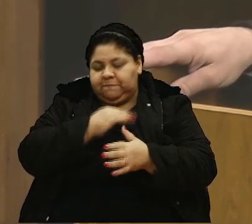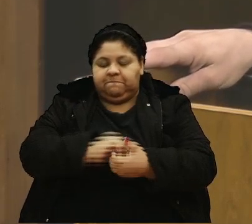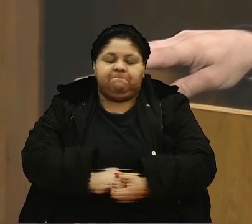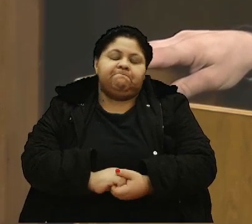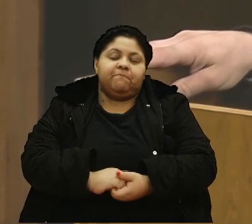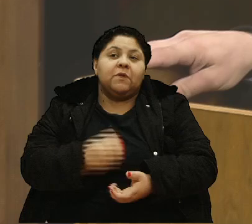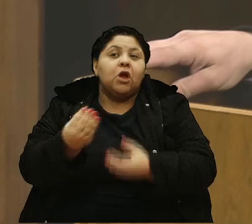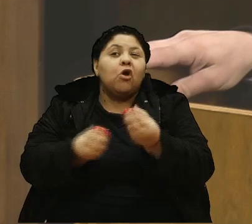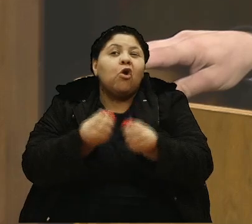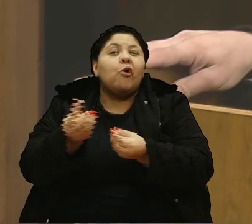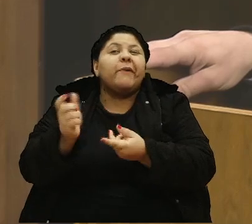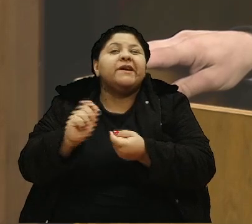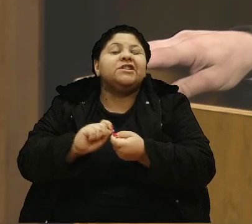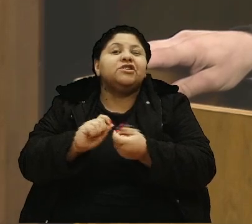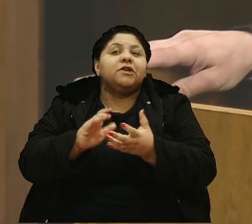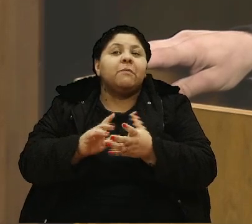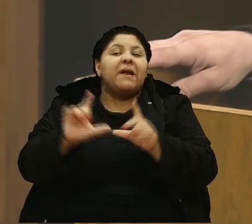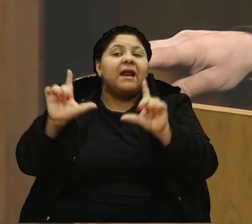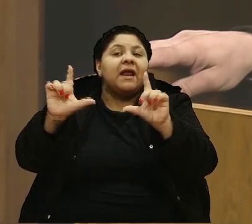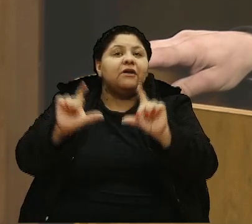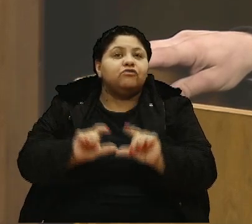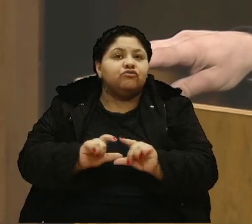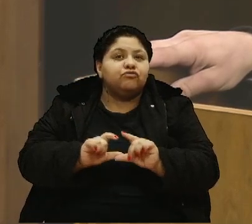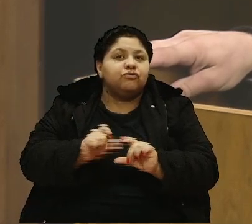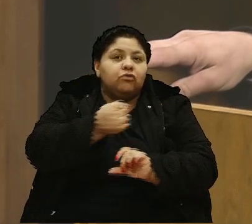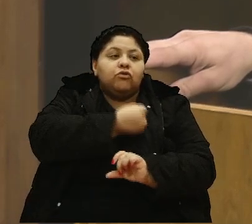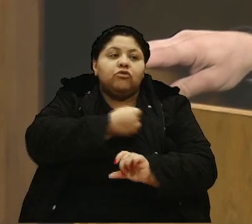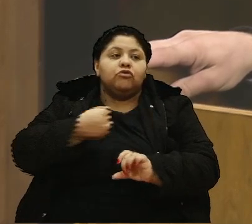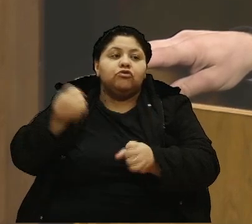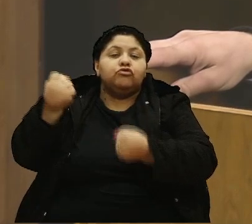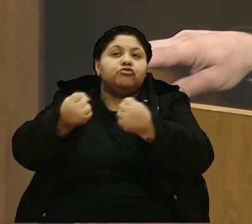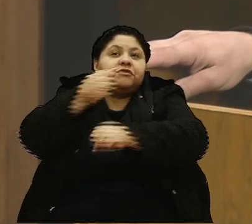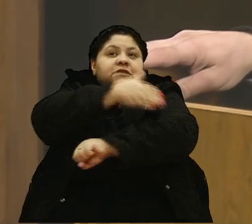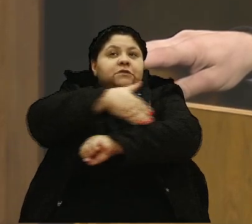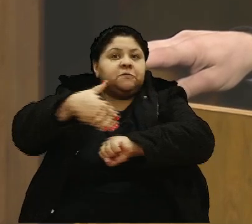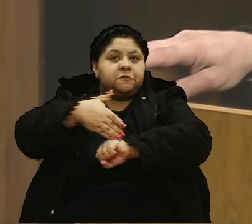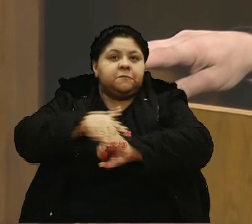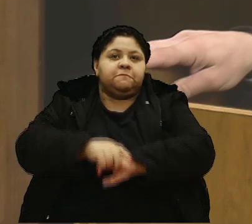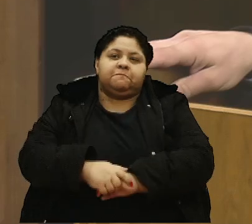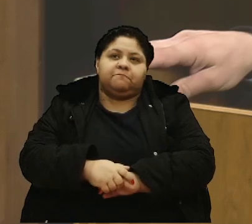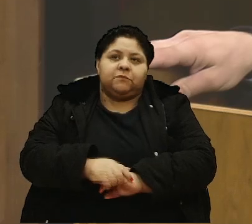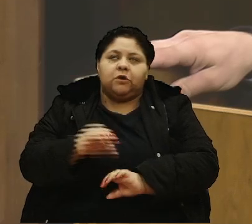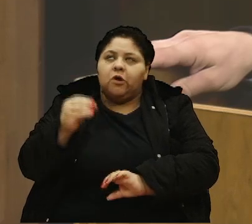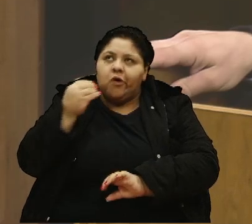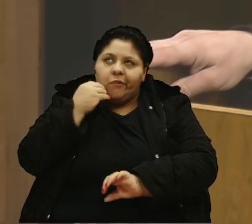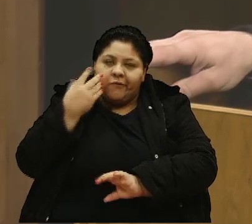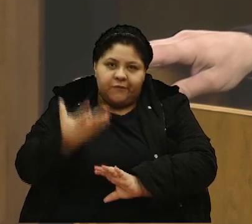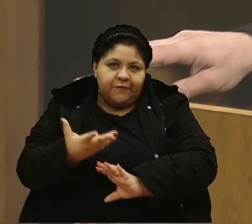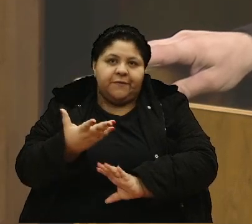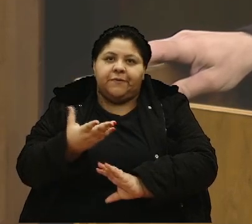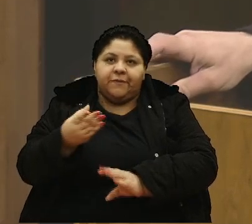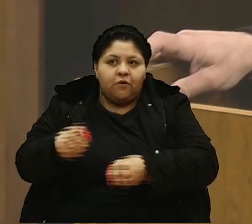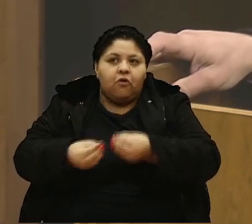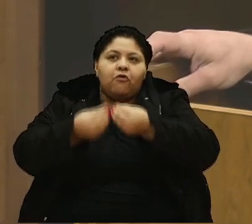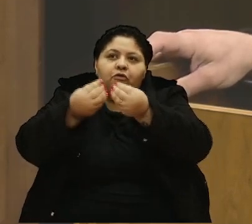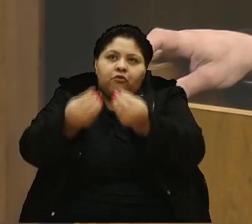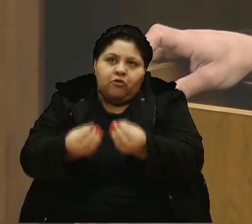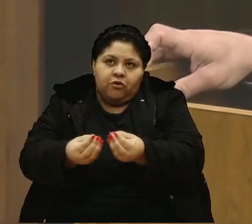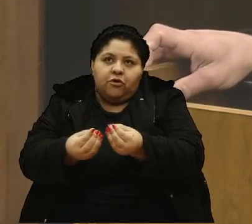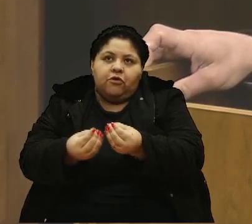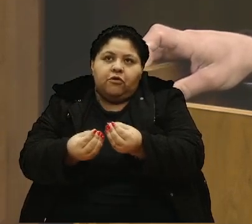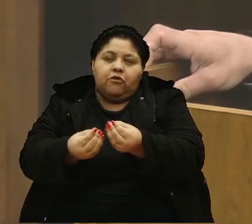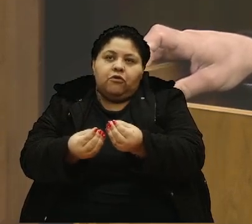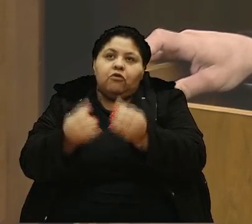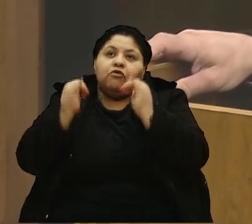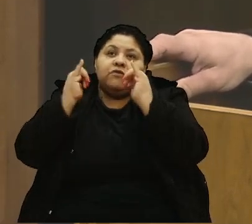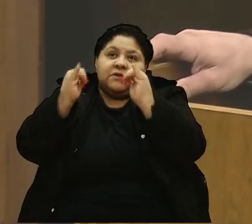Como que a gente faz para reduzir o número de veículos nas ruas? Obviamente, oferecendo um transporte